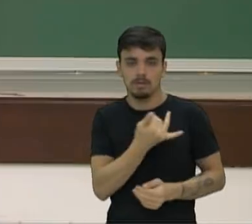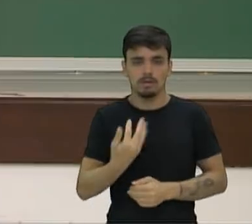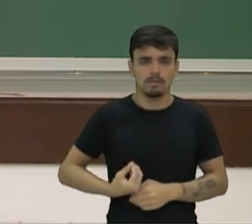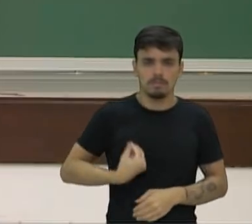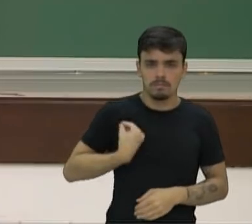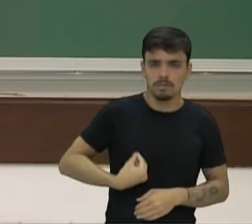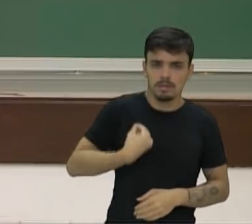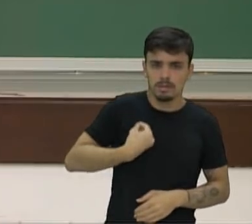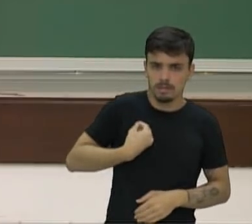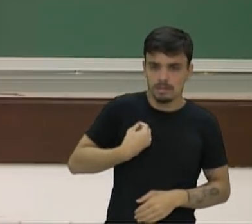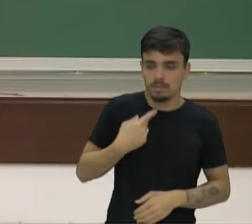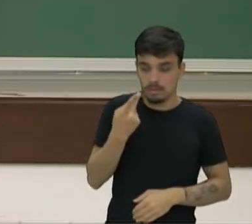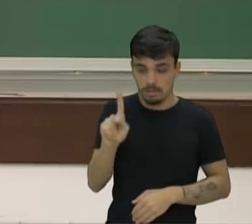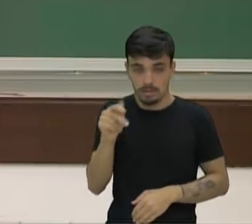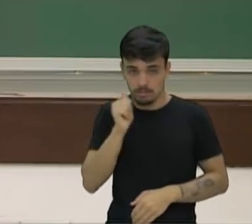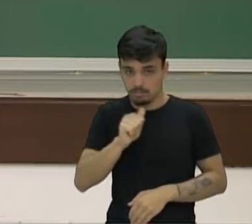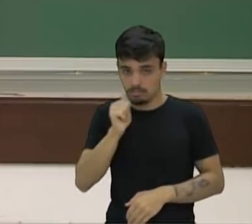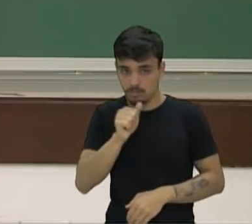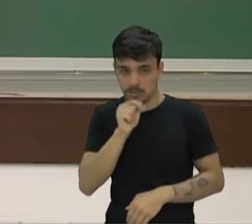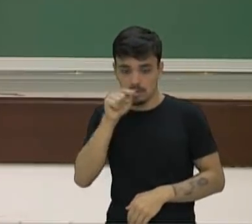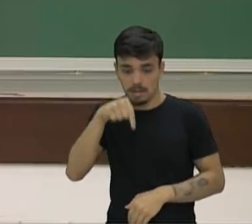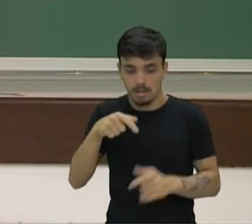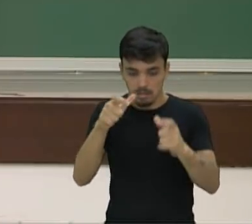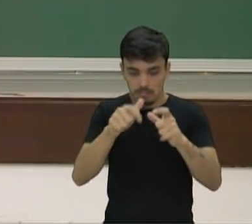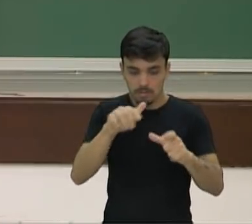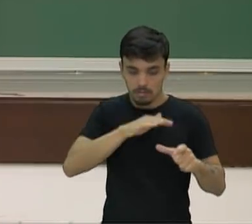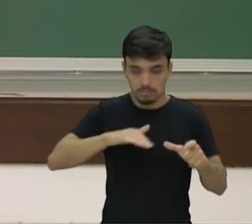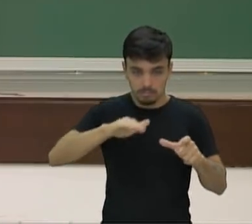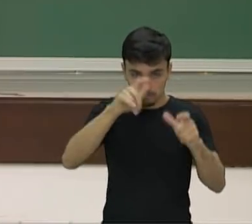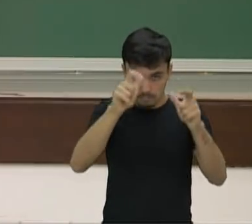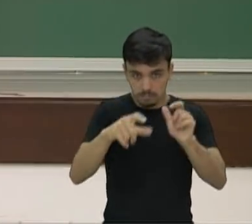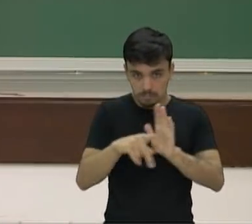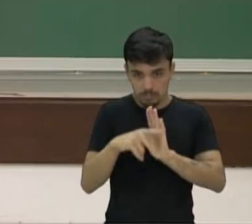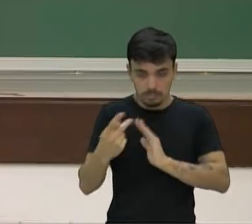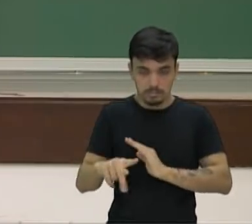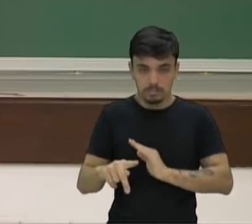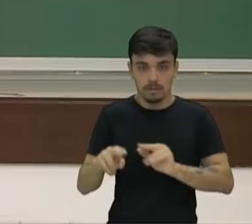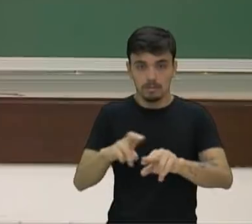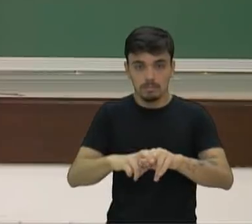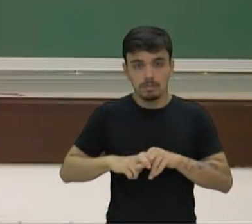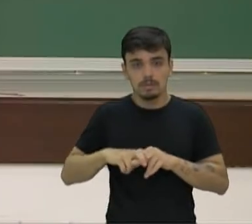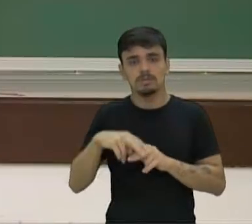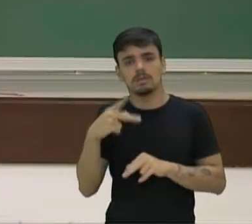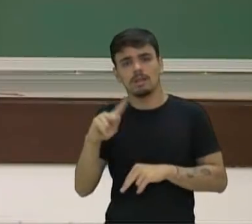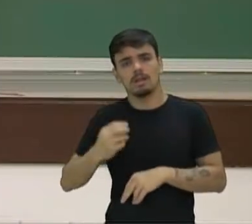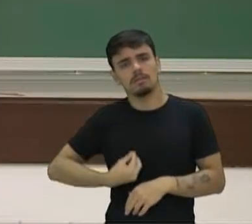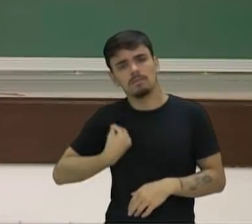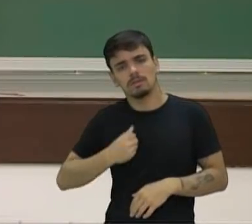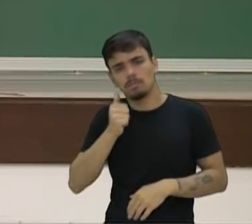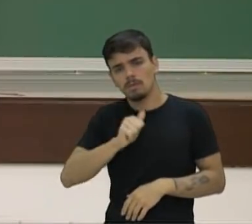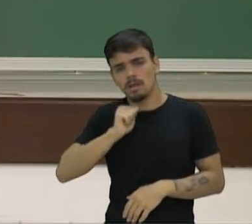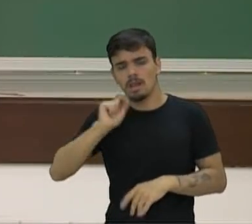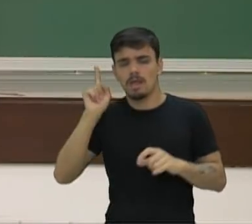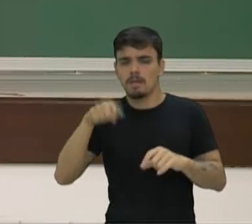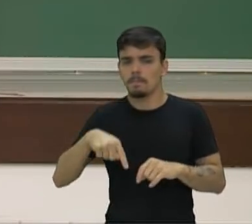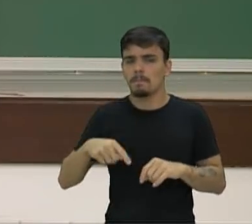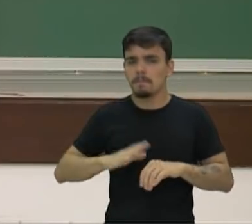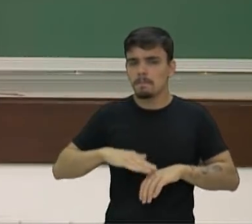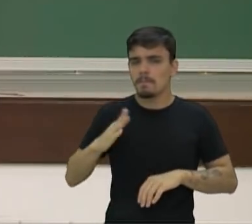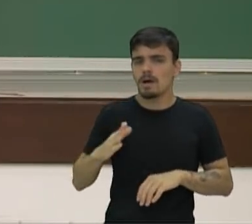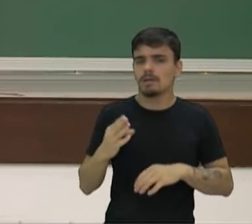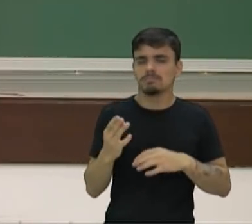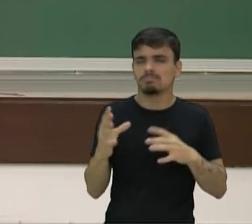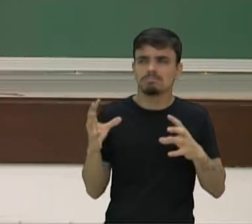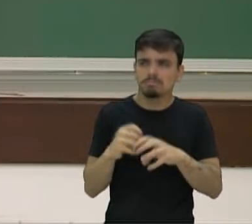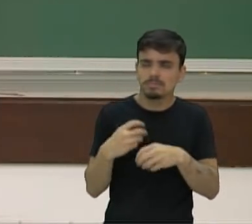naquele espaço dividido para elas. As mulheres de Atenas tinham uma vida muito mais enclausuradas. Tanto que, para